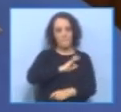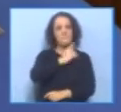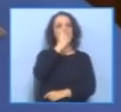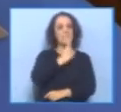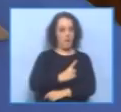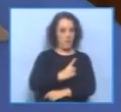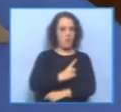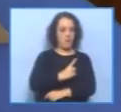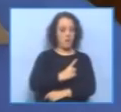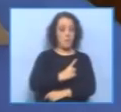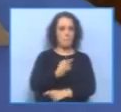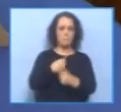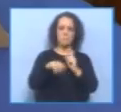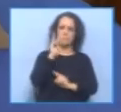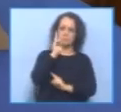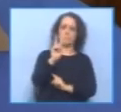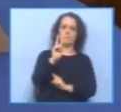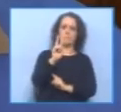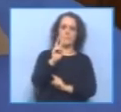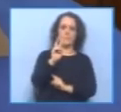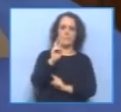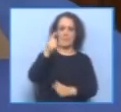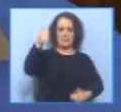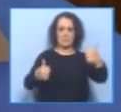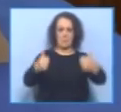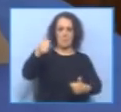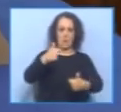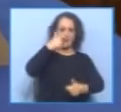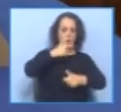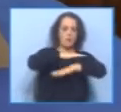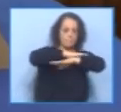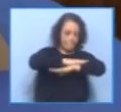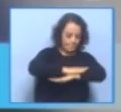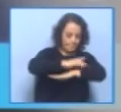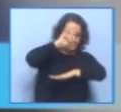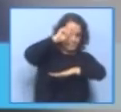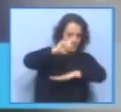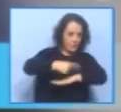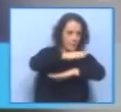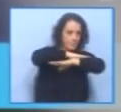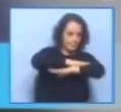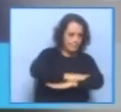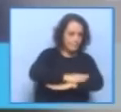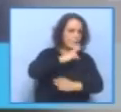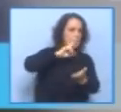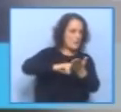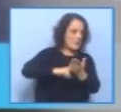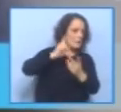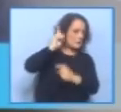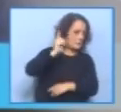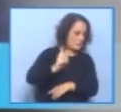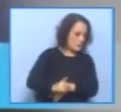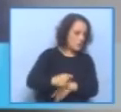que é importante, muito mais do que pessoas obedientes, cumpridoras e que conheçam as verdades, é